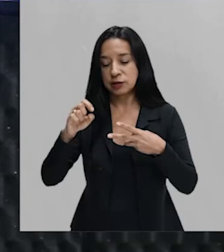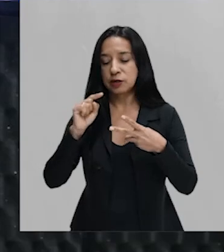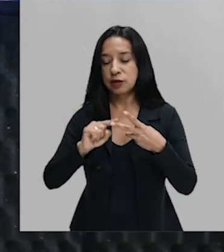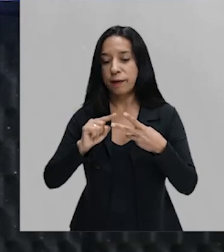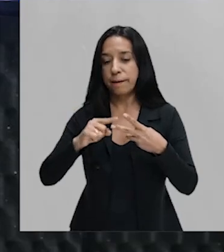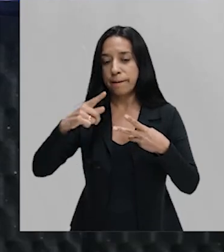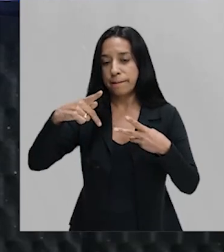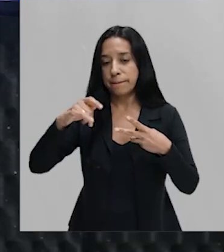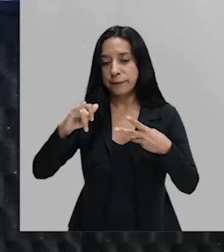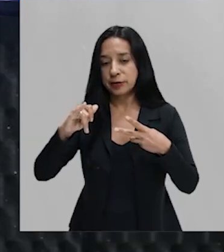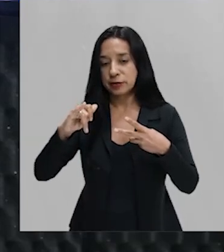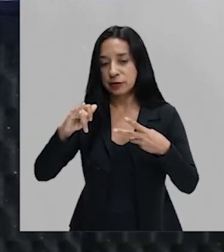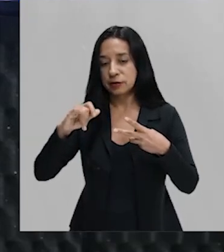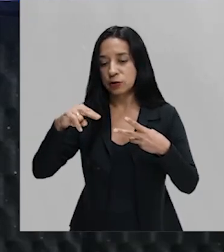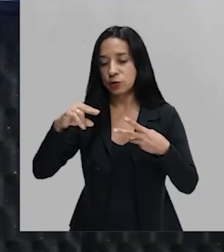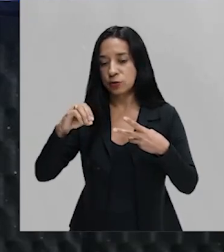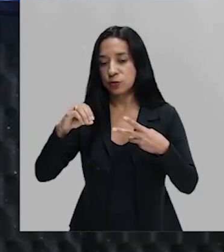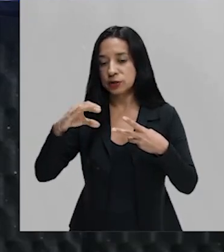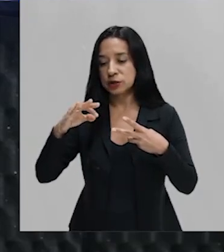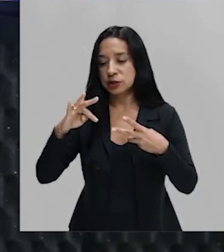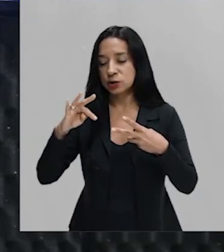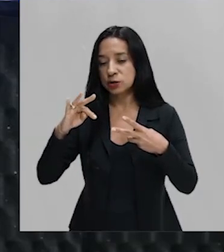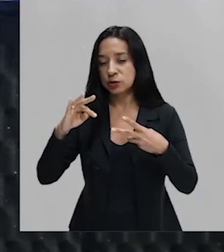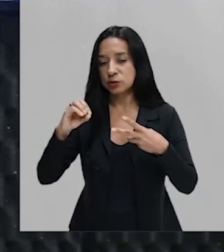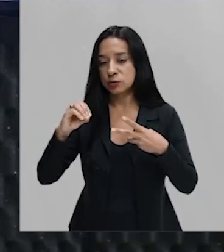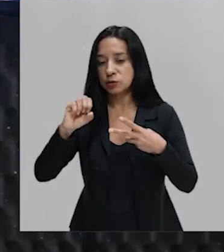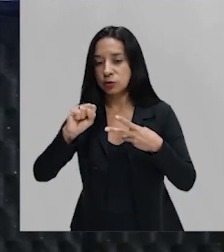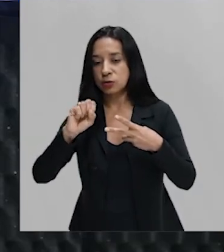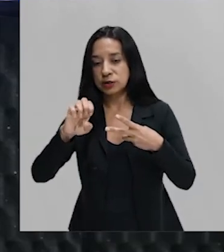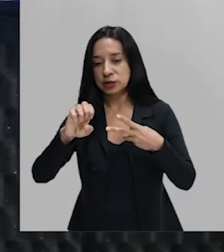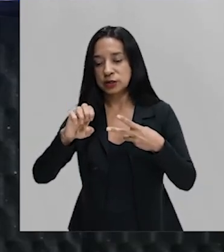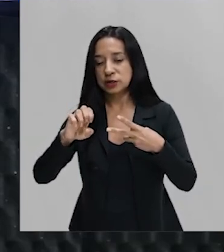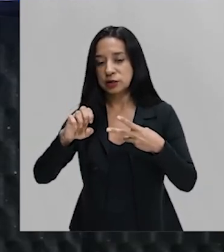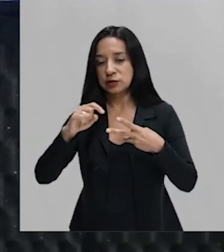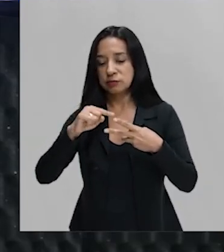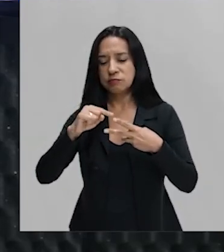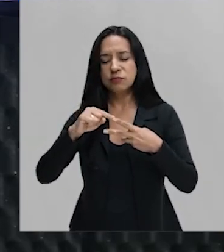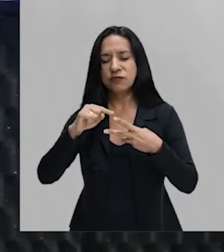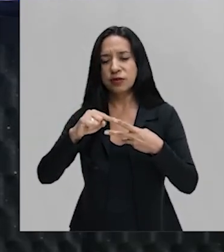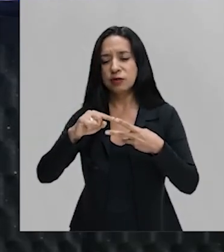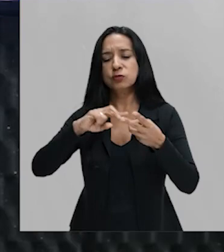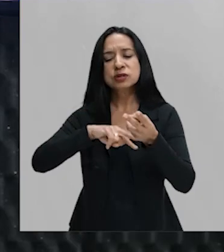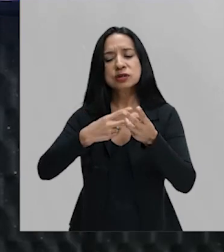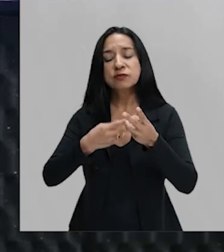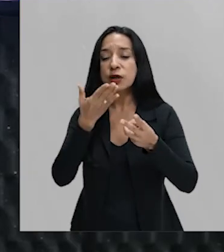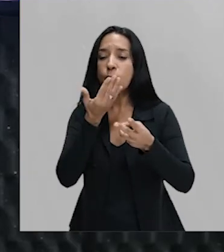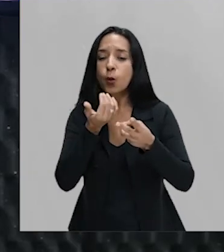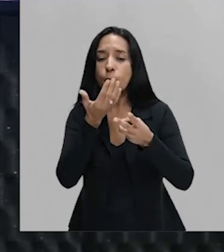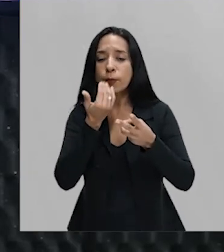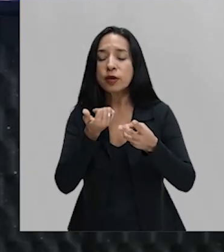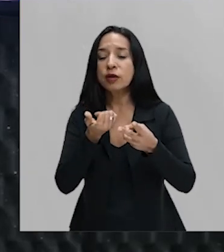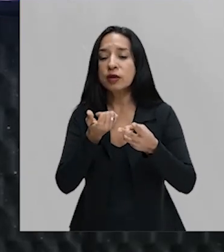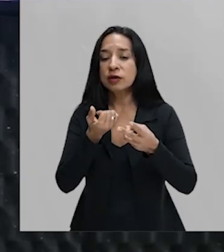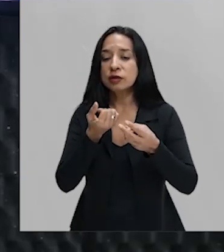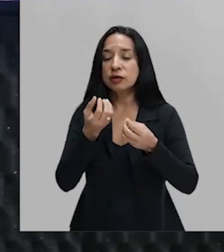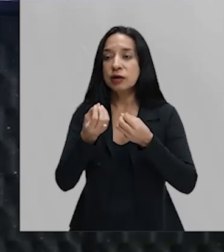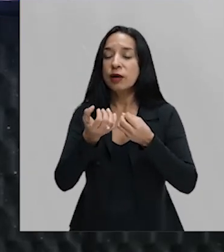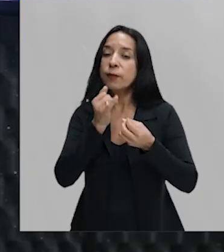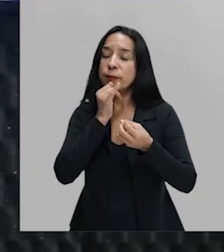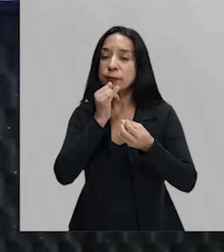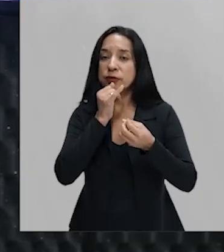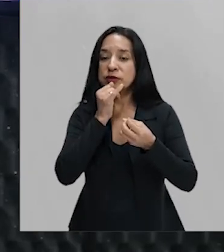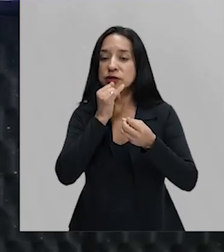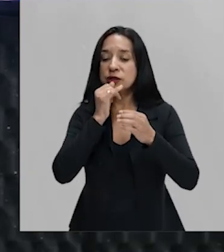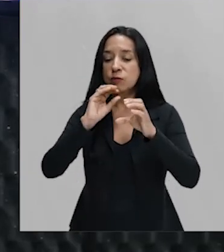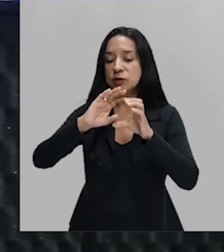pinocitose. O termo fago significa comer, fagia, quer dizer comer. Então, é quando, por exemplo, a